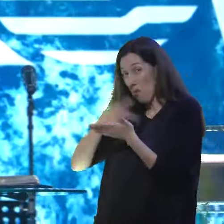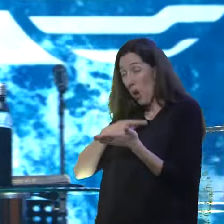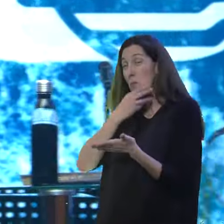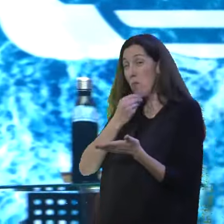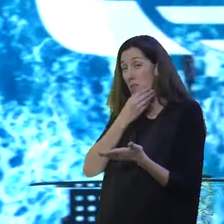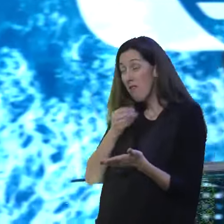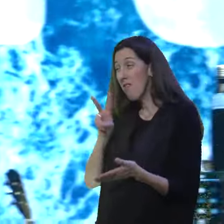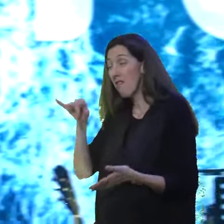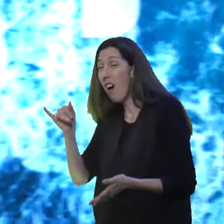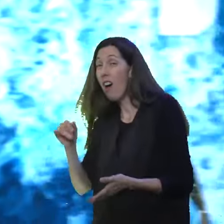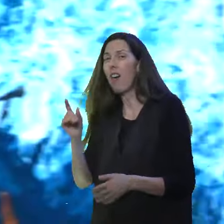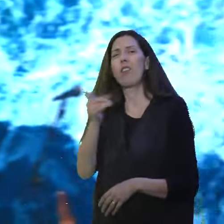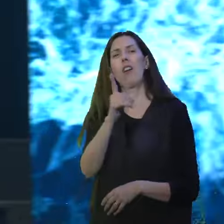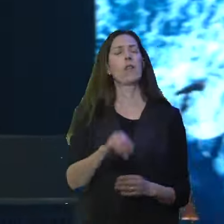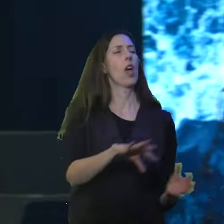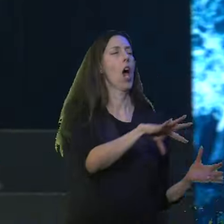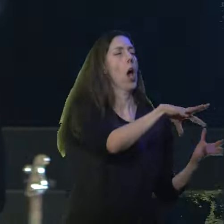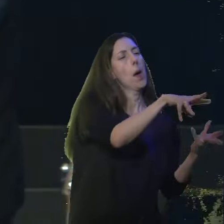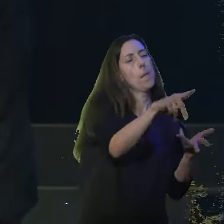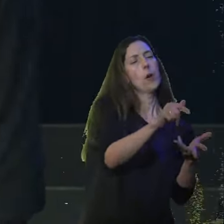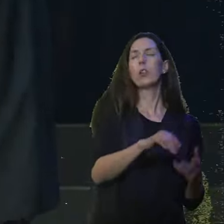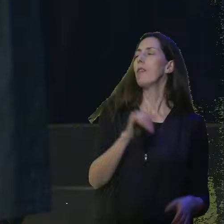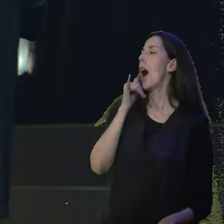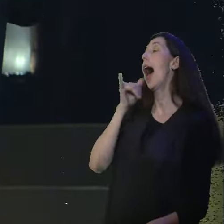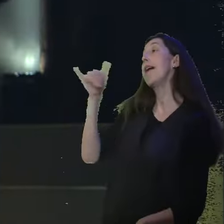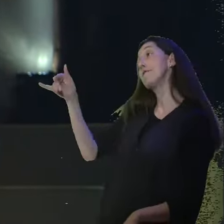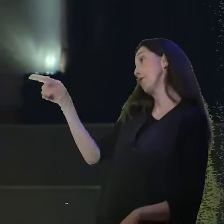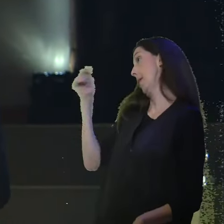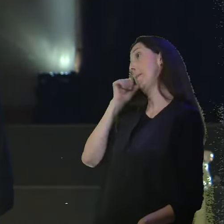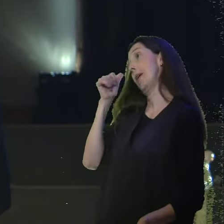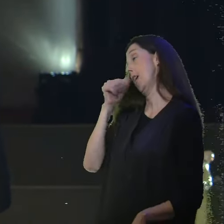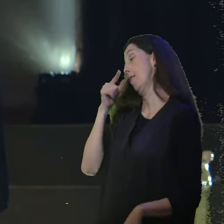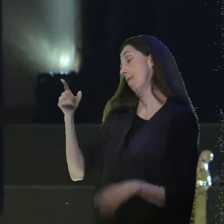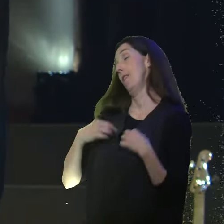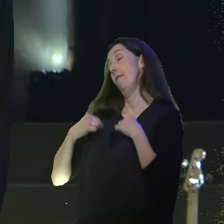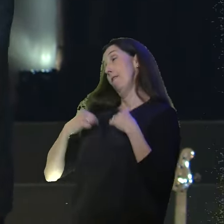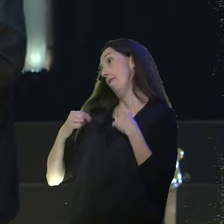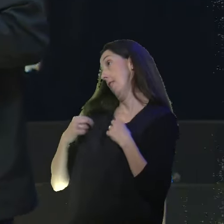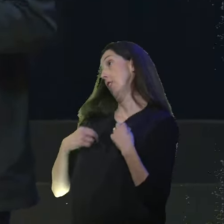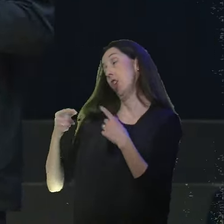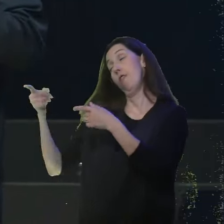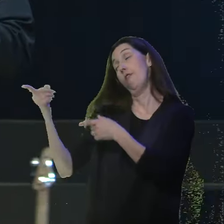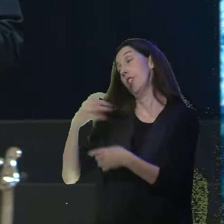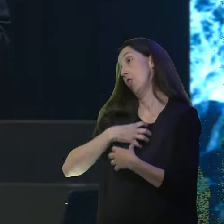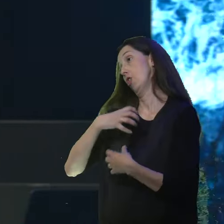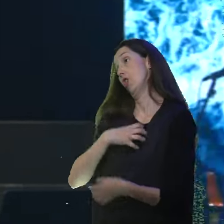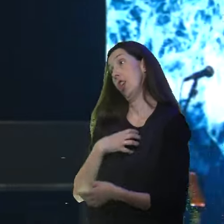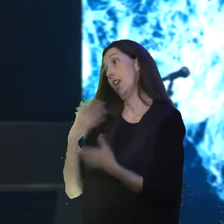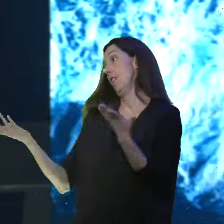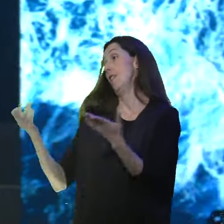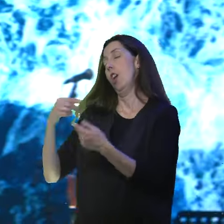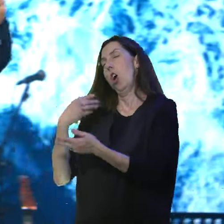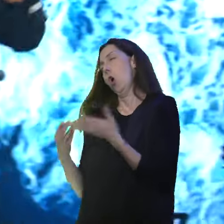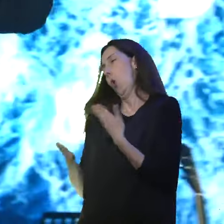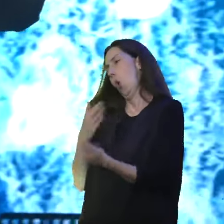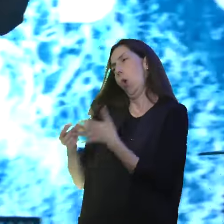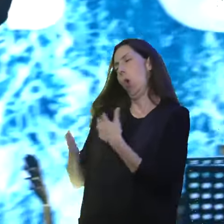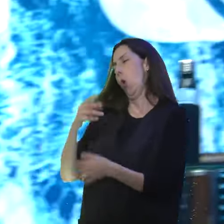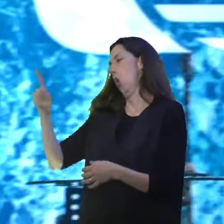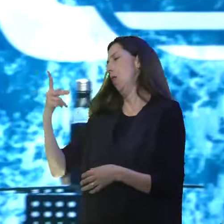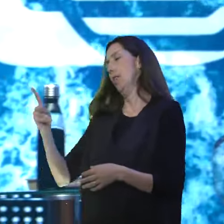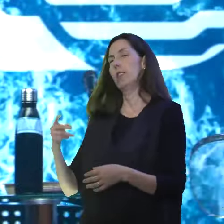aí, o mundo fala, se vista do jeito que você quiser, faça o que você quiser, do jeito que você quiser, quantas vezes que você quiser,